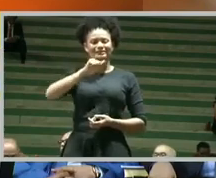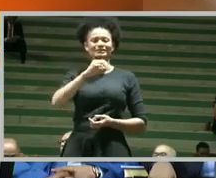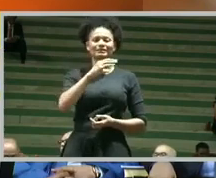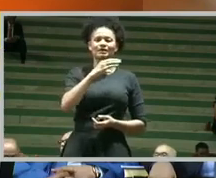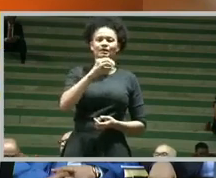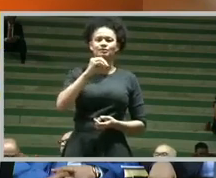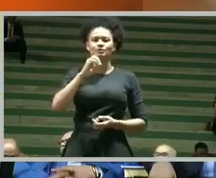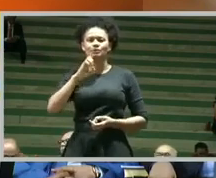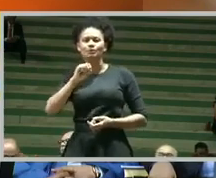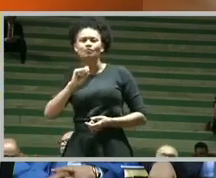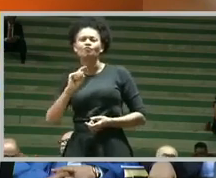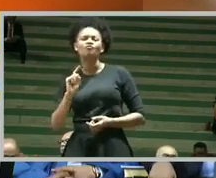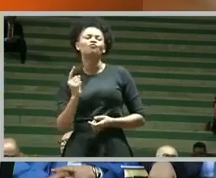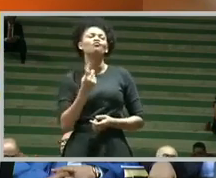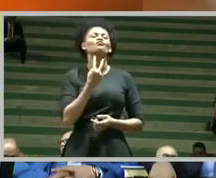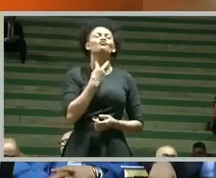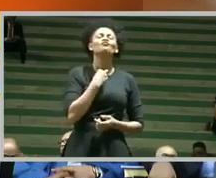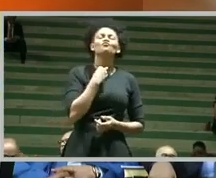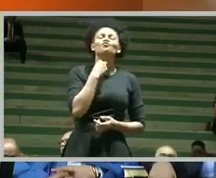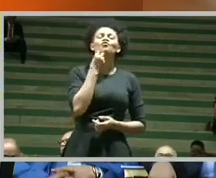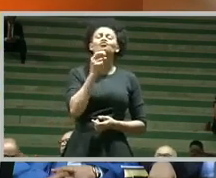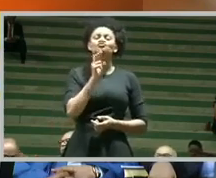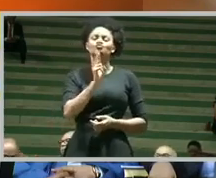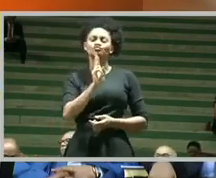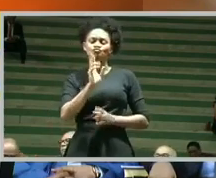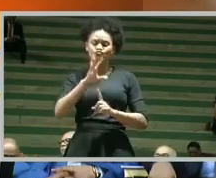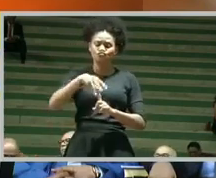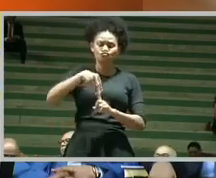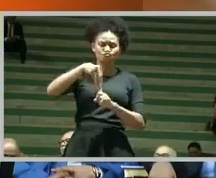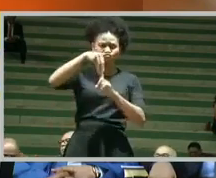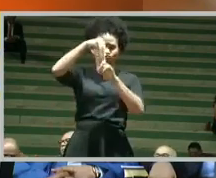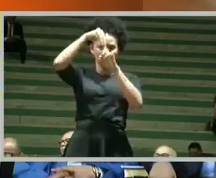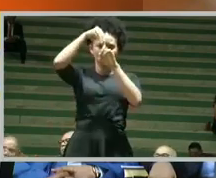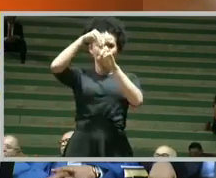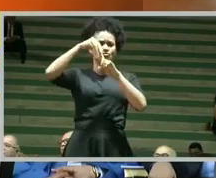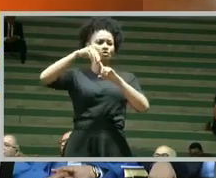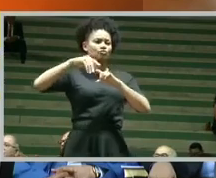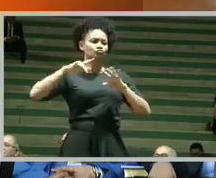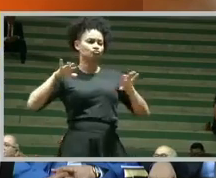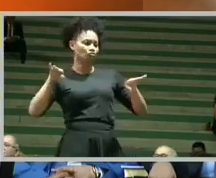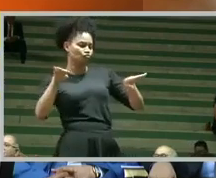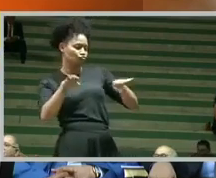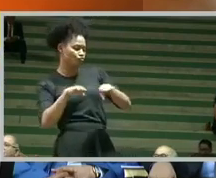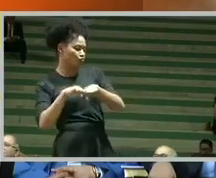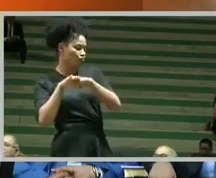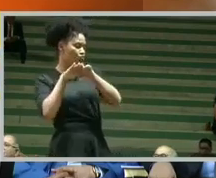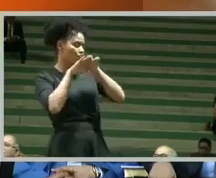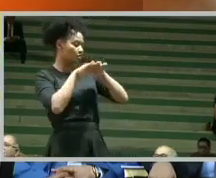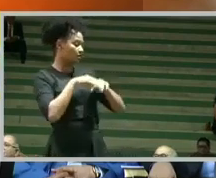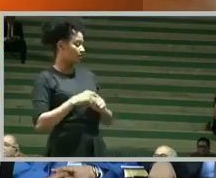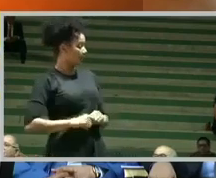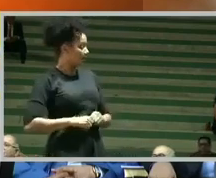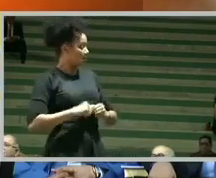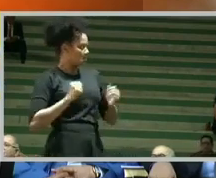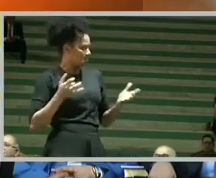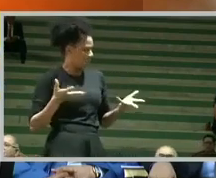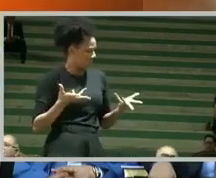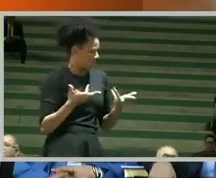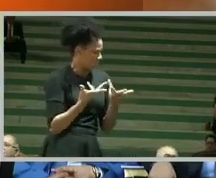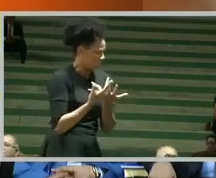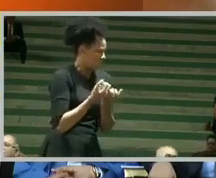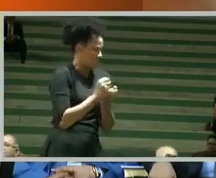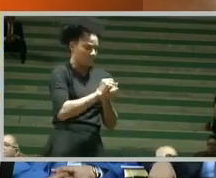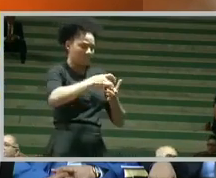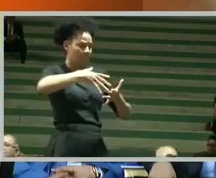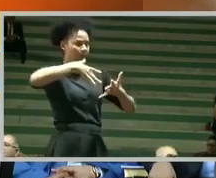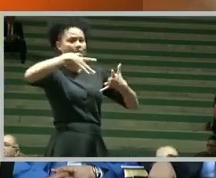uníssona. Todas as nações se reunirem e começar: grandes coisas fez o Senhor por eles.